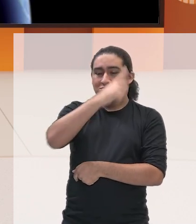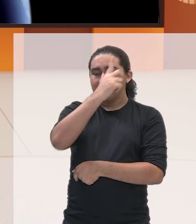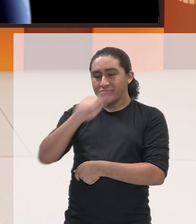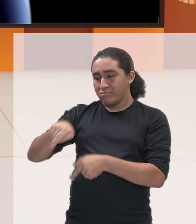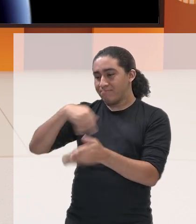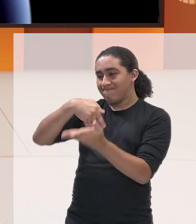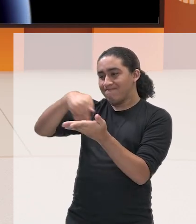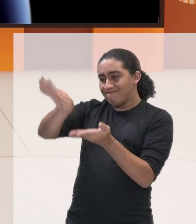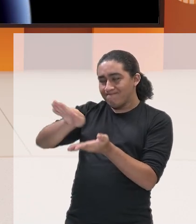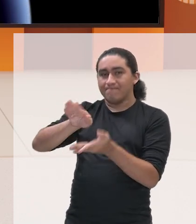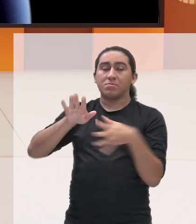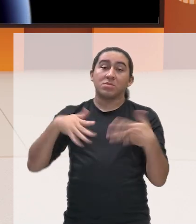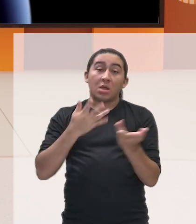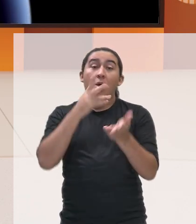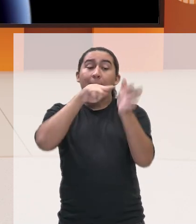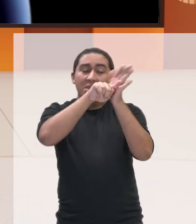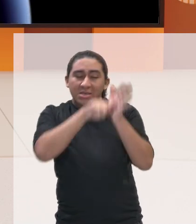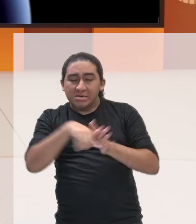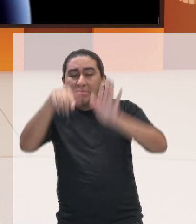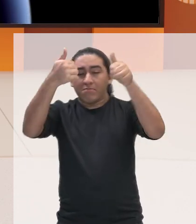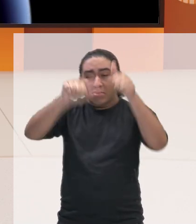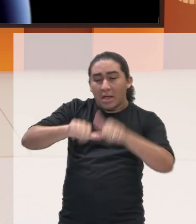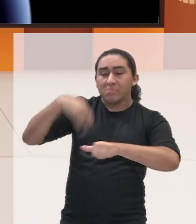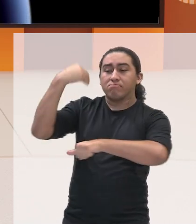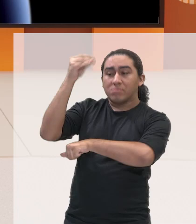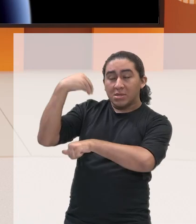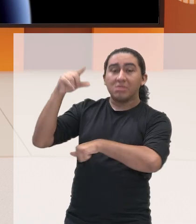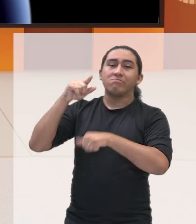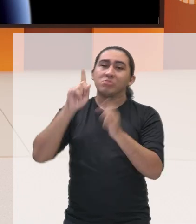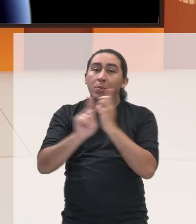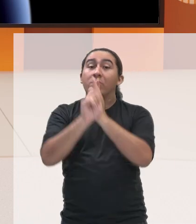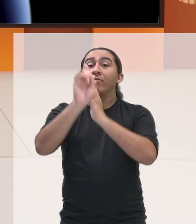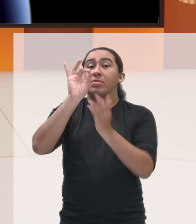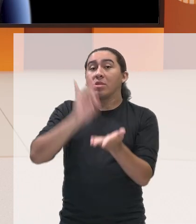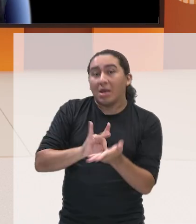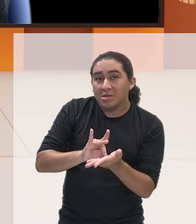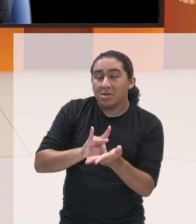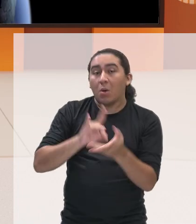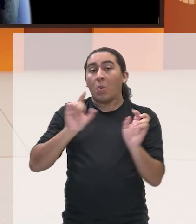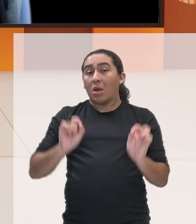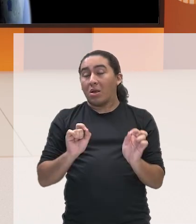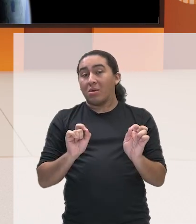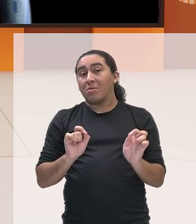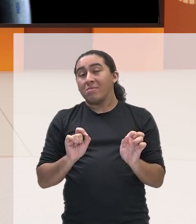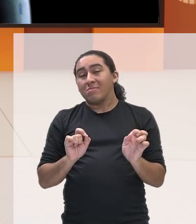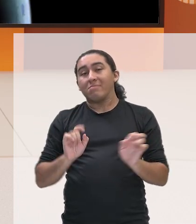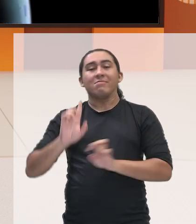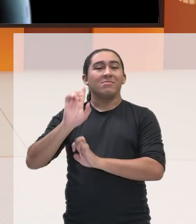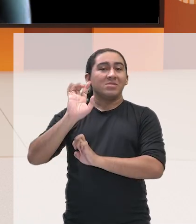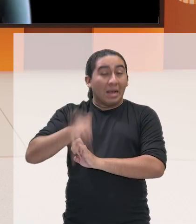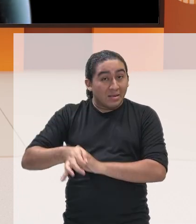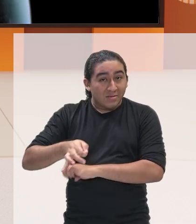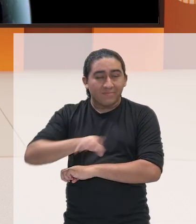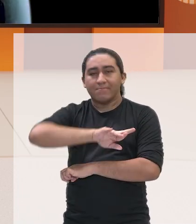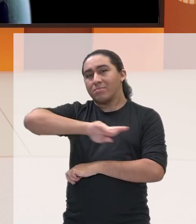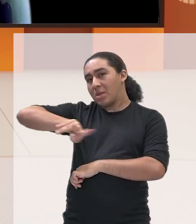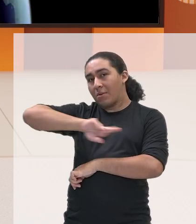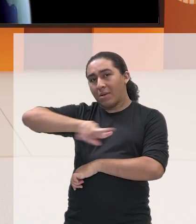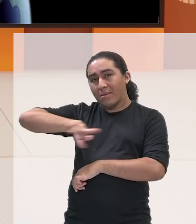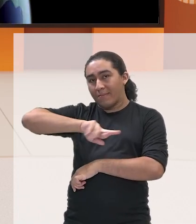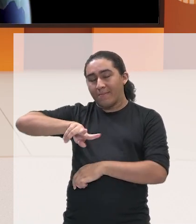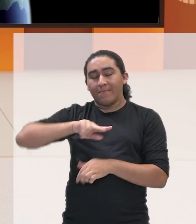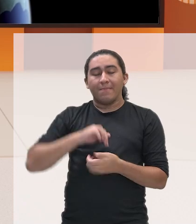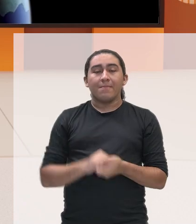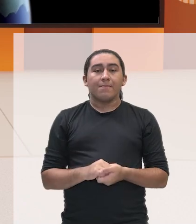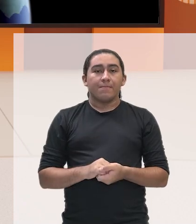com pesquisa, com verificação, com experimentação, se descobriu que não é verdade, não é verdadeira essa